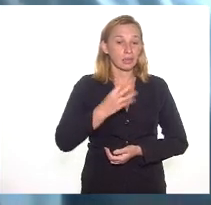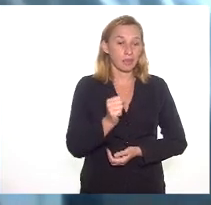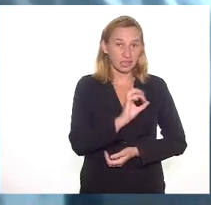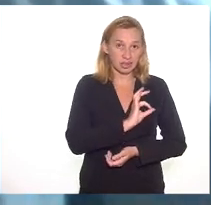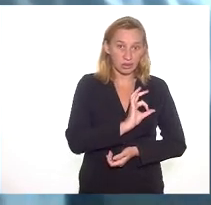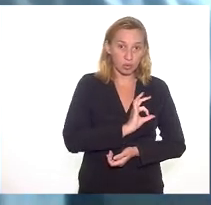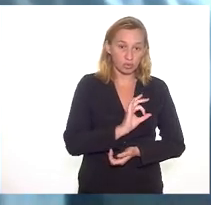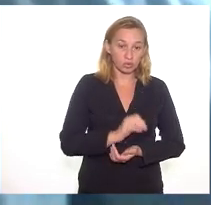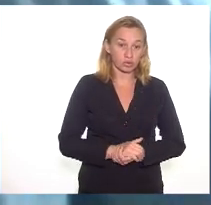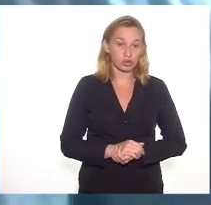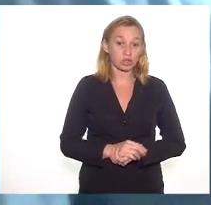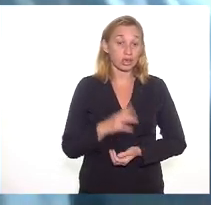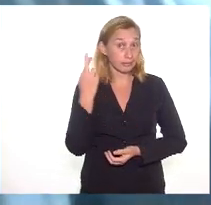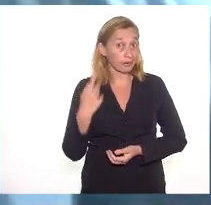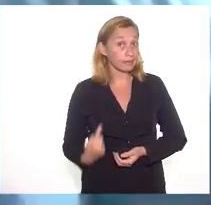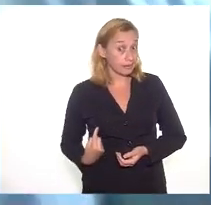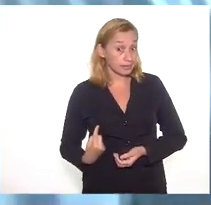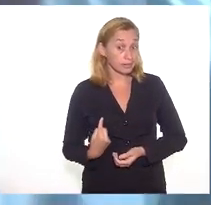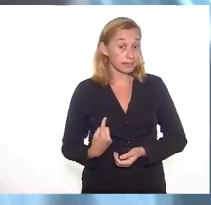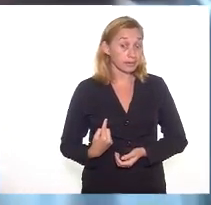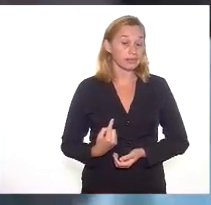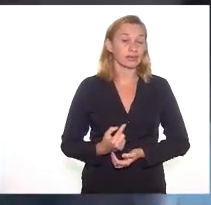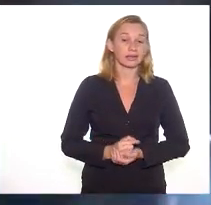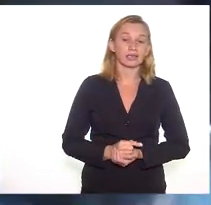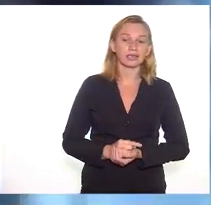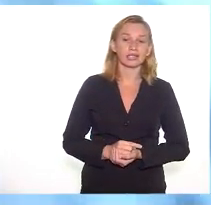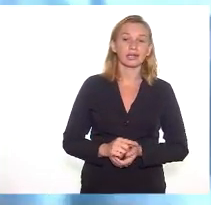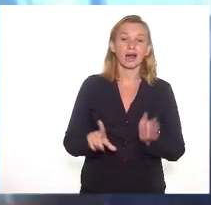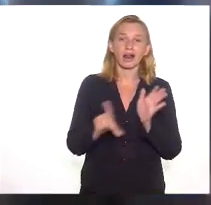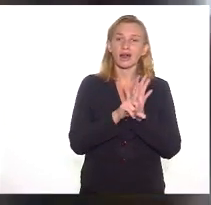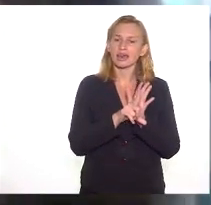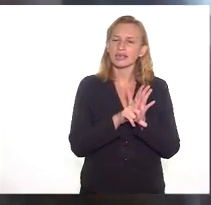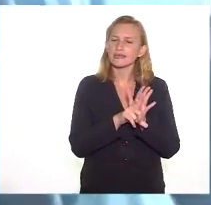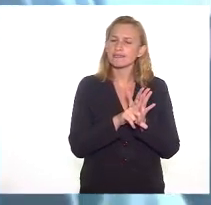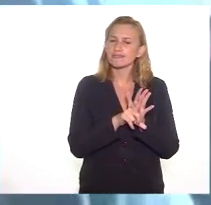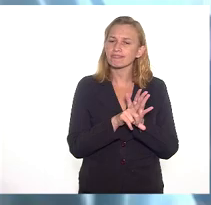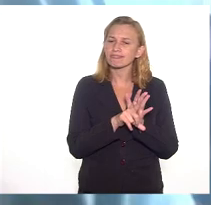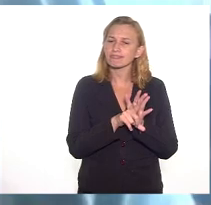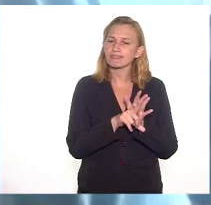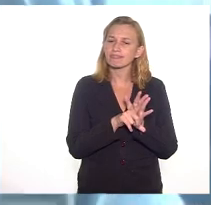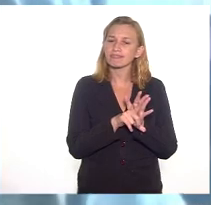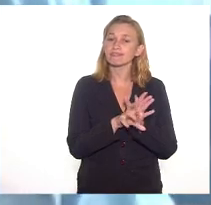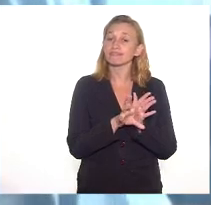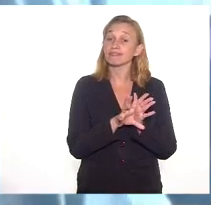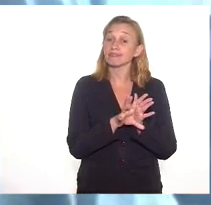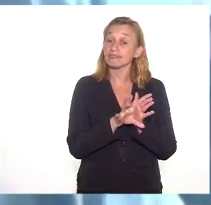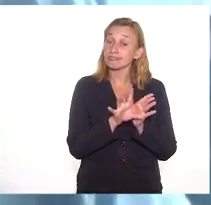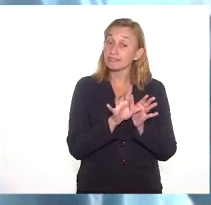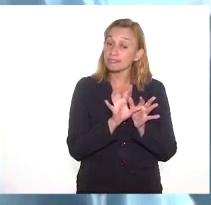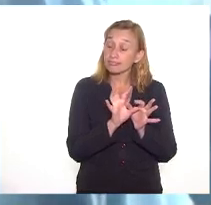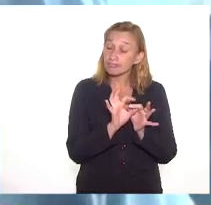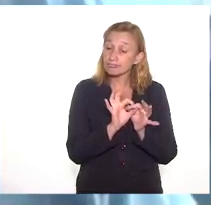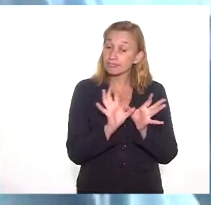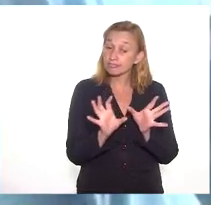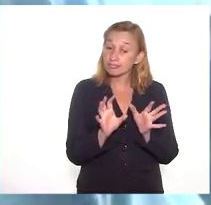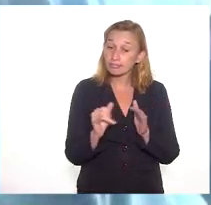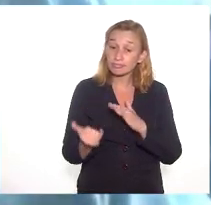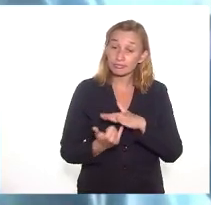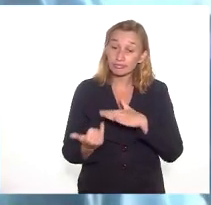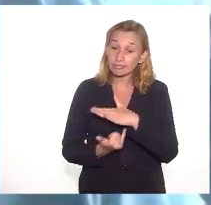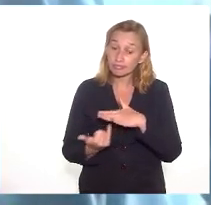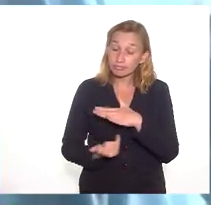Rocha e Dani Monteiro. E é aquela lei que determina que o ISP, o Instituto de